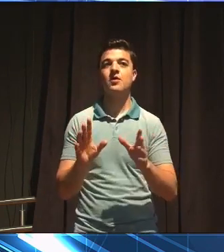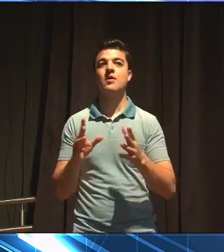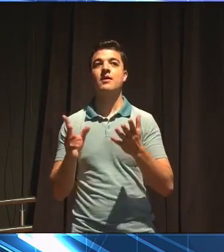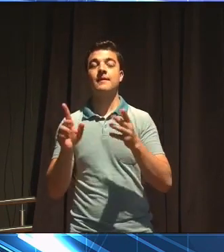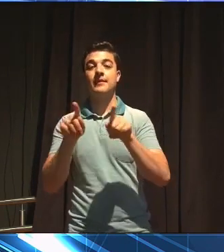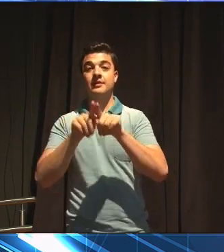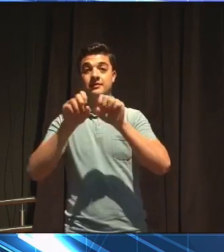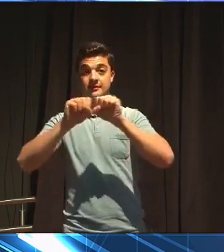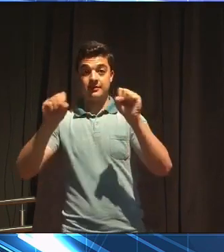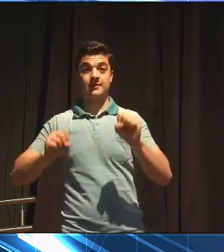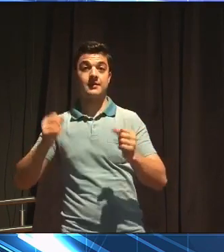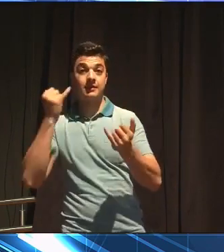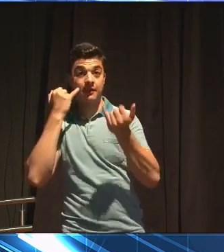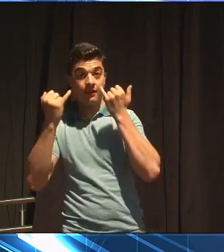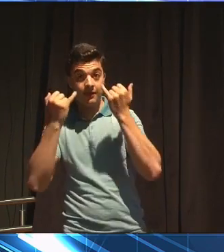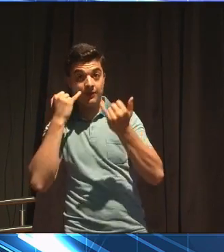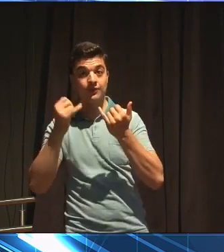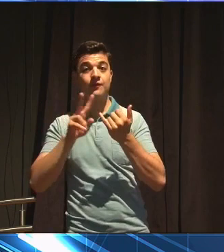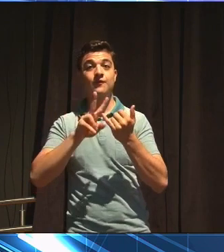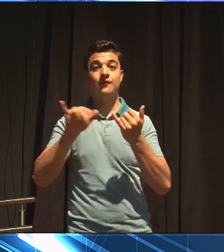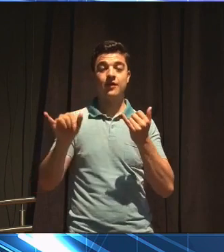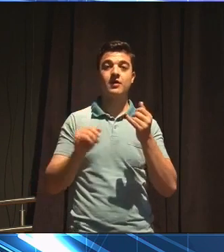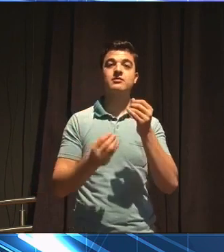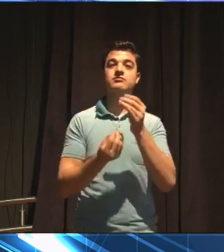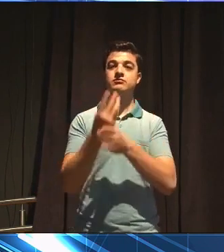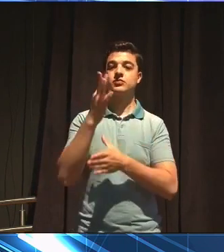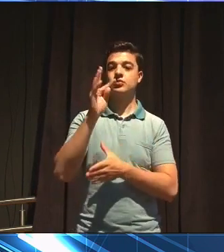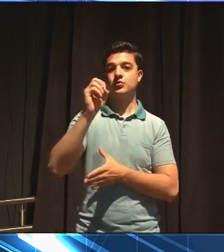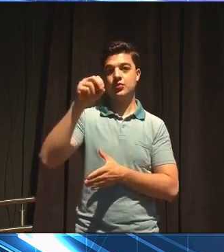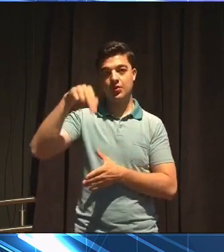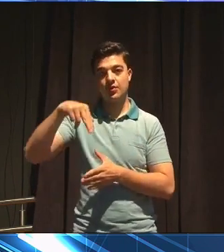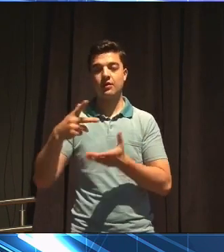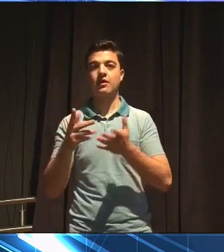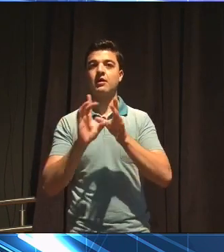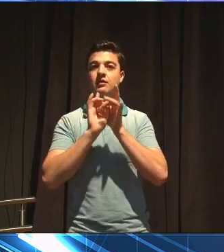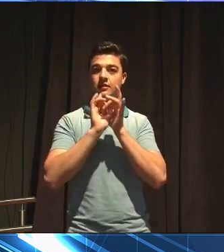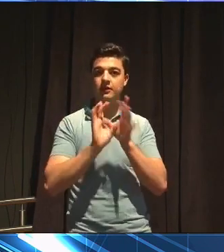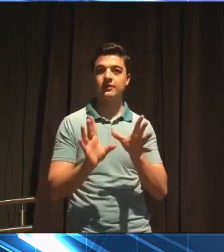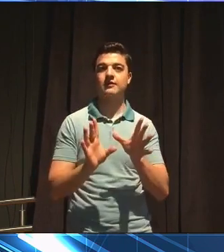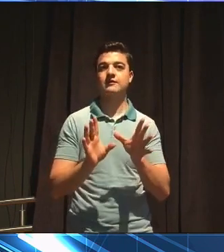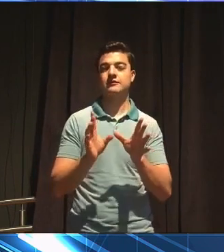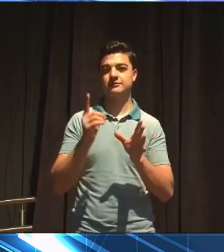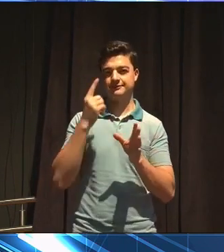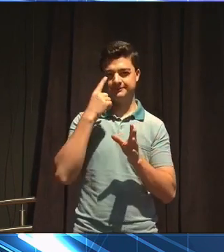bater no SSO, vai validar o token, vai gerar token. Então, o SSO é uma cola, ele cola